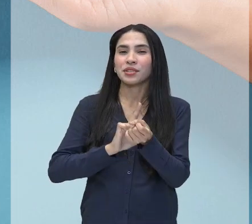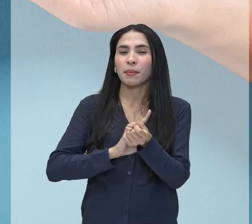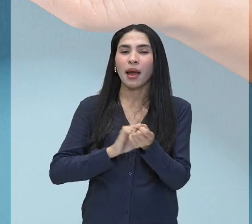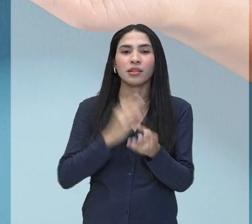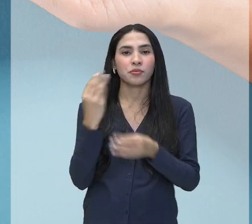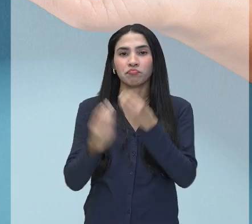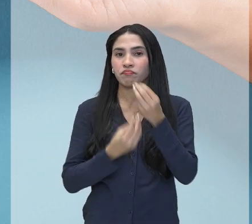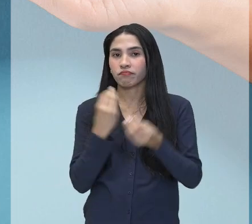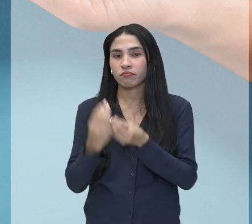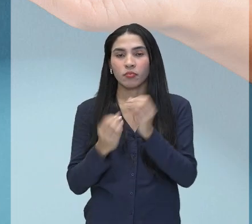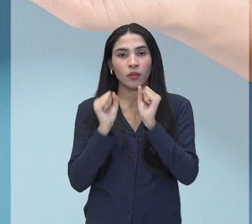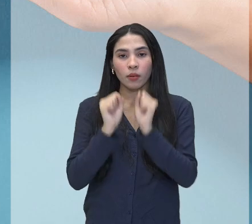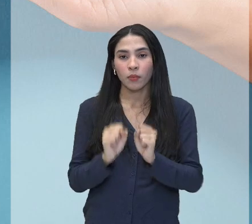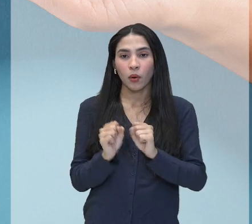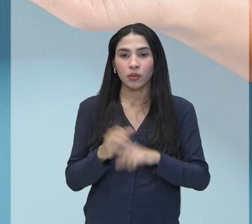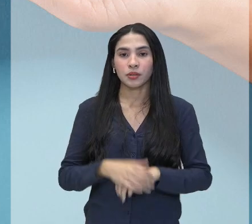pode